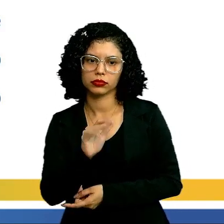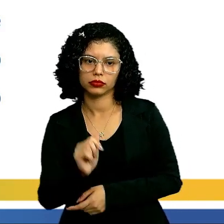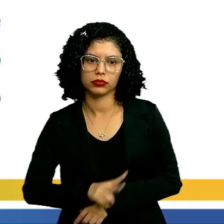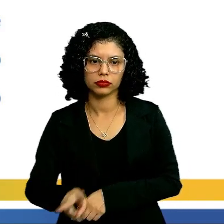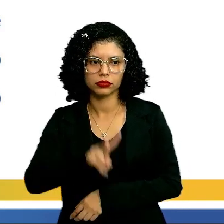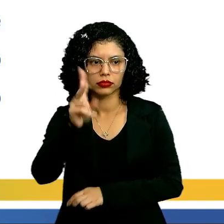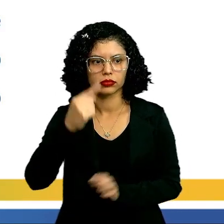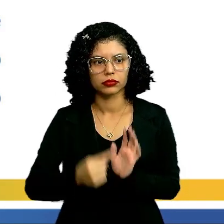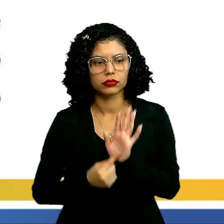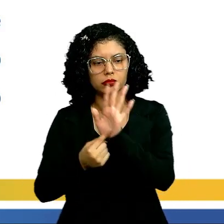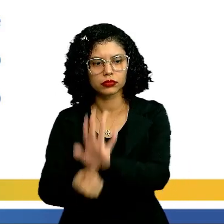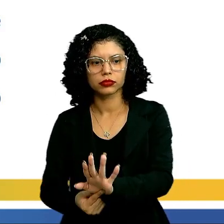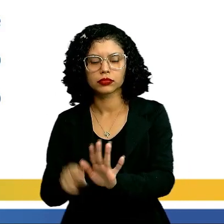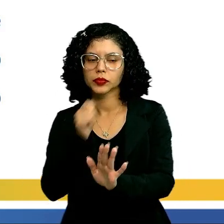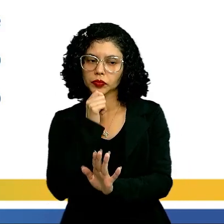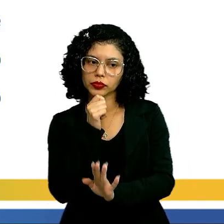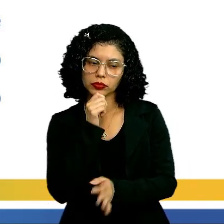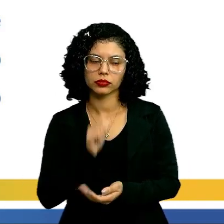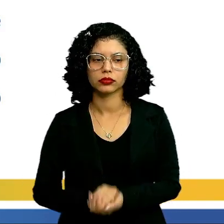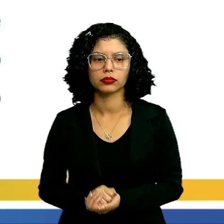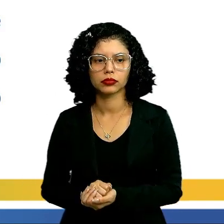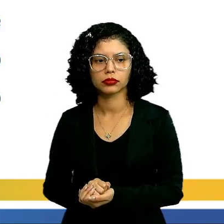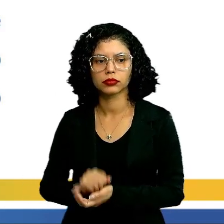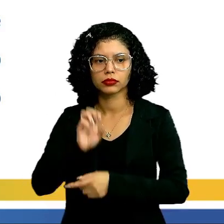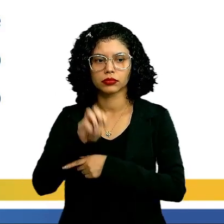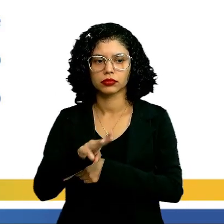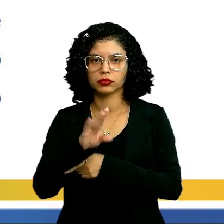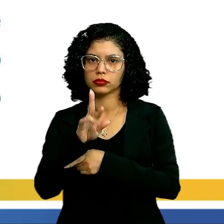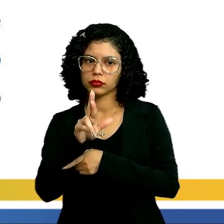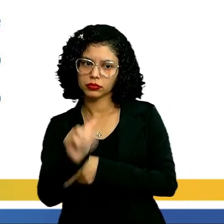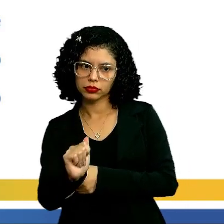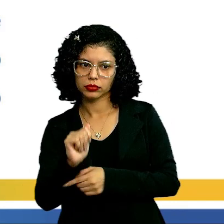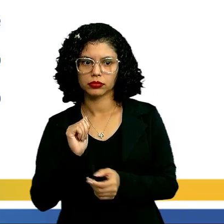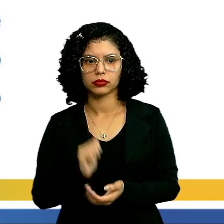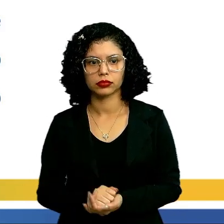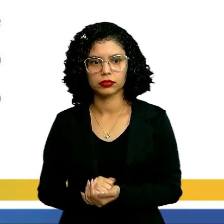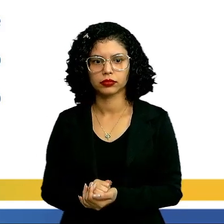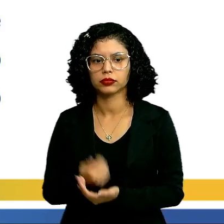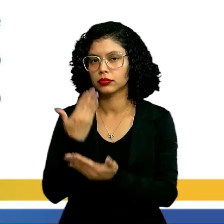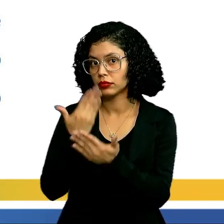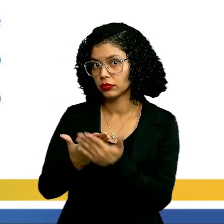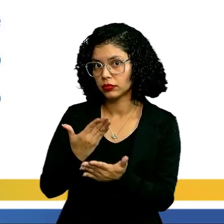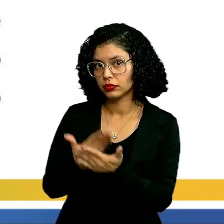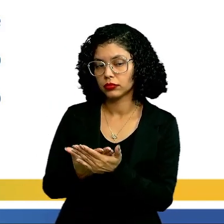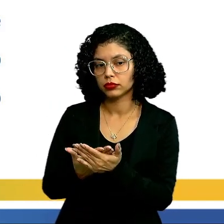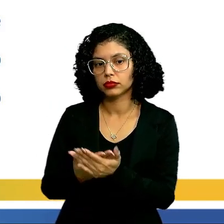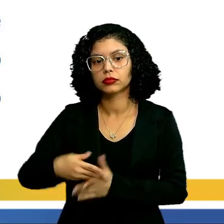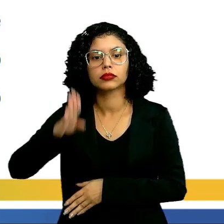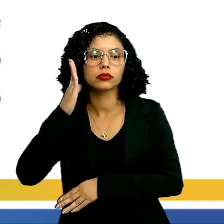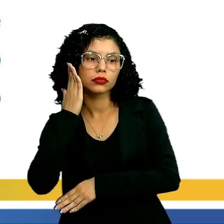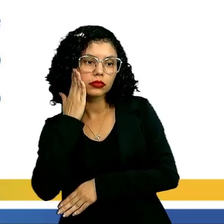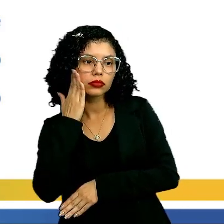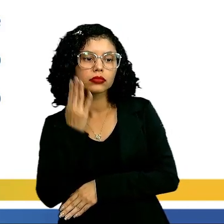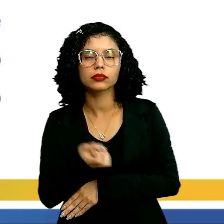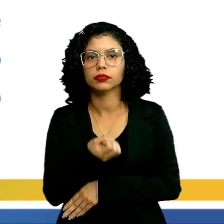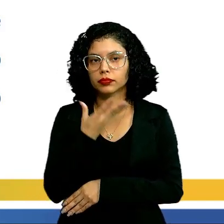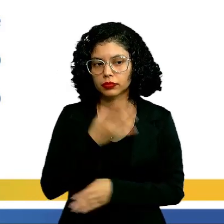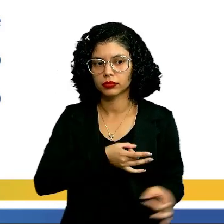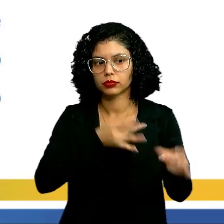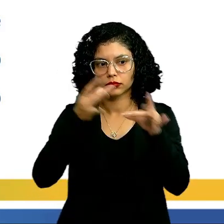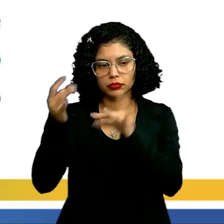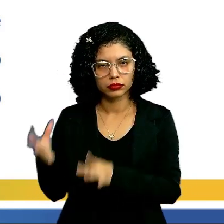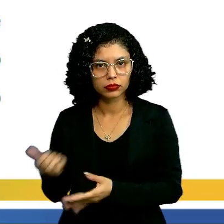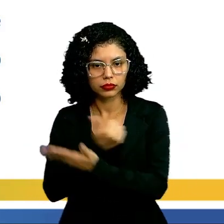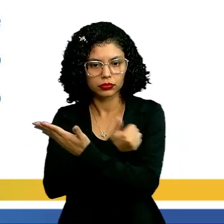de Valores se apresenta como uma solução, embora seja essencial estudar